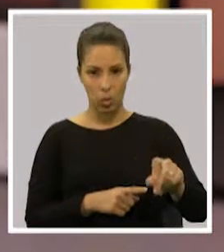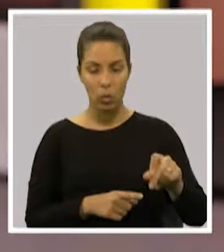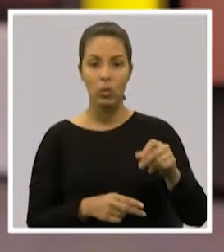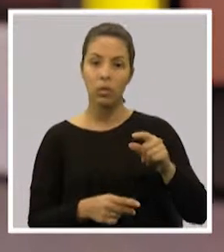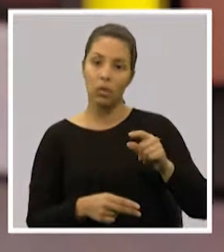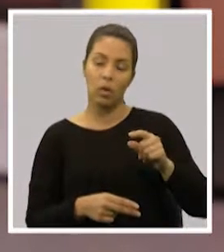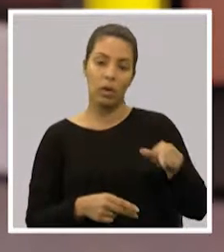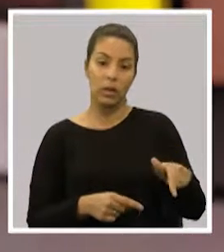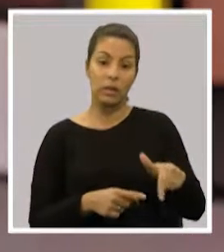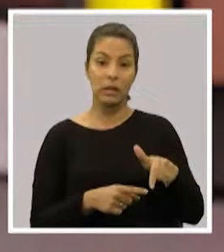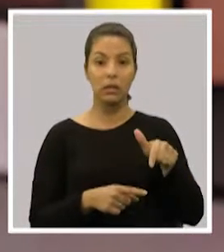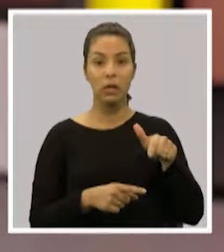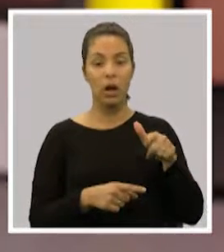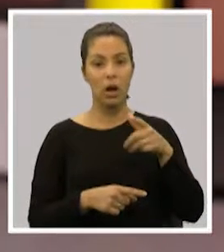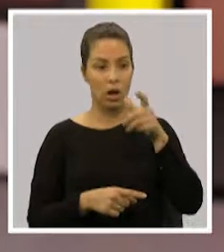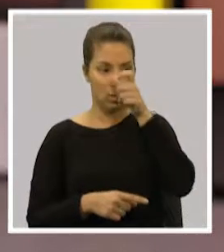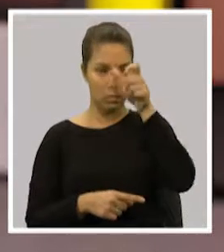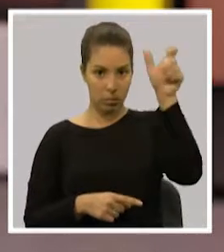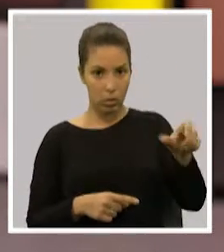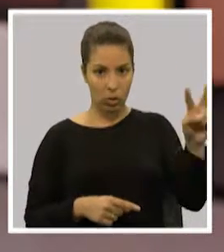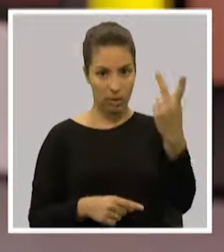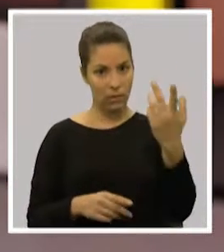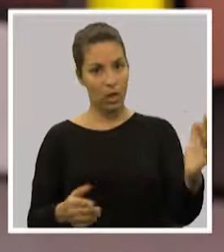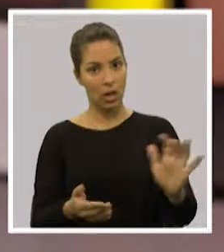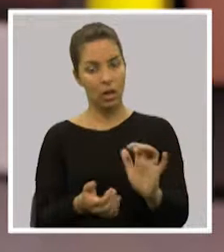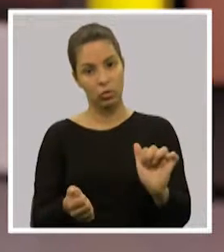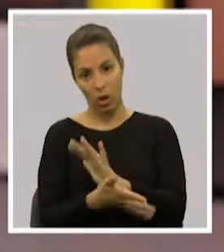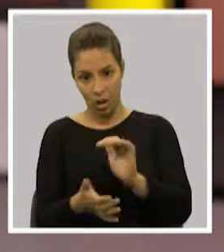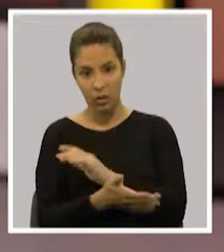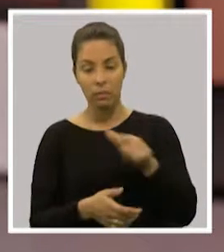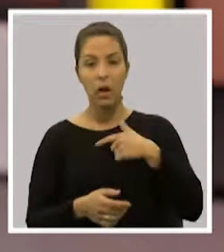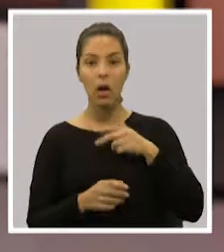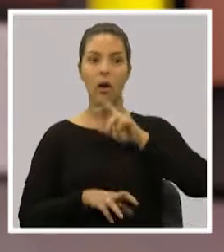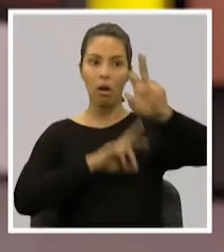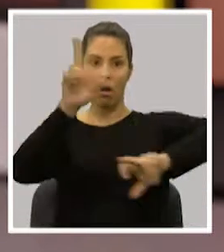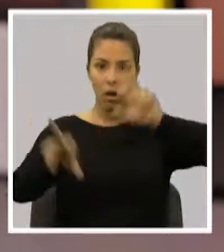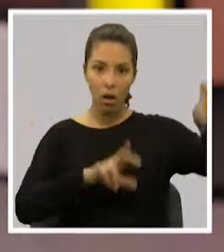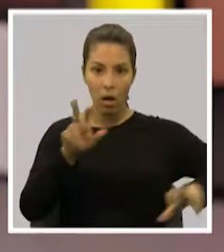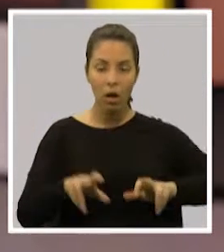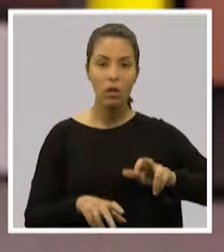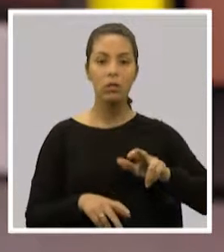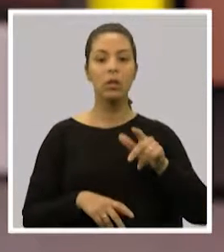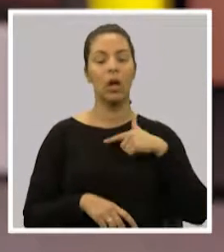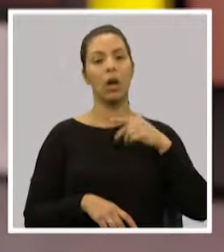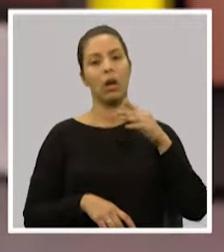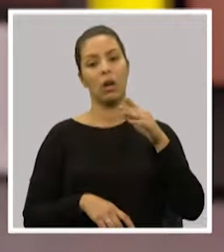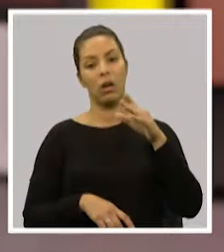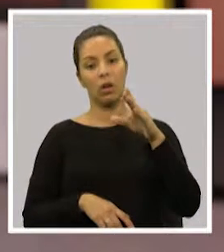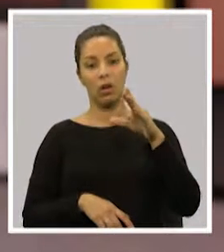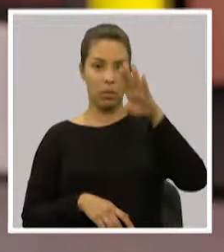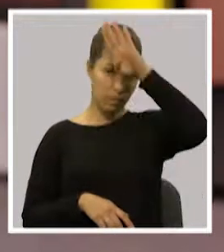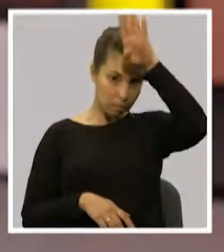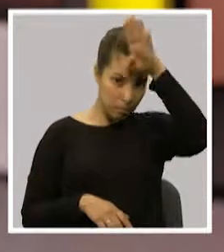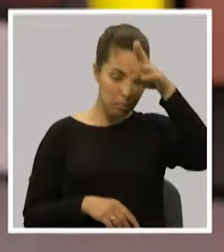Em Portugal, só 2 jornalistas têm esta acreditação permanente. Fez quase 100 viagens papais, seguiu João Paulo